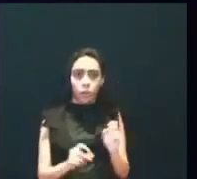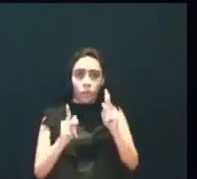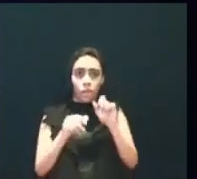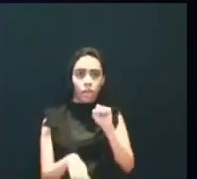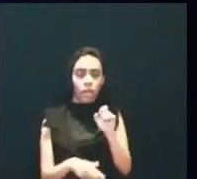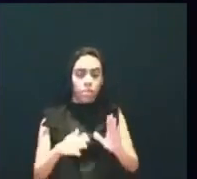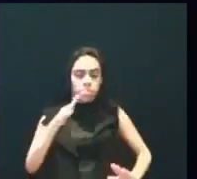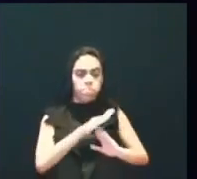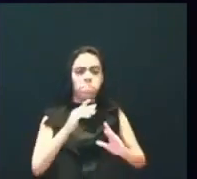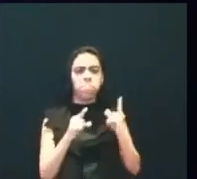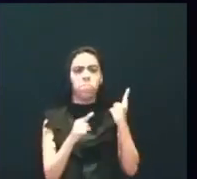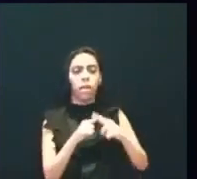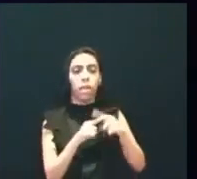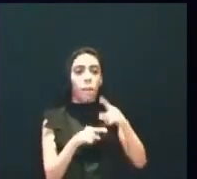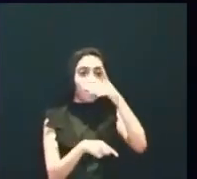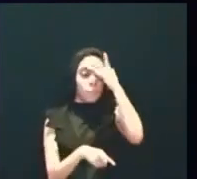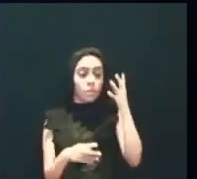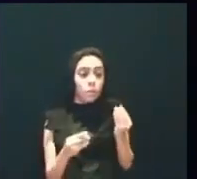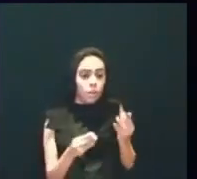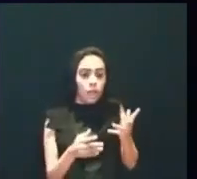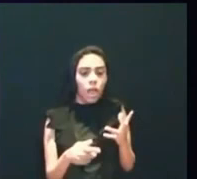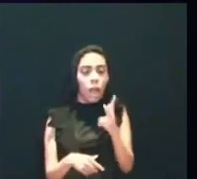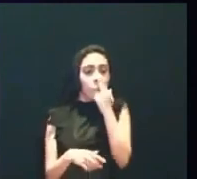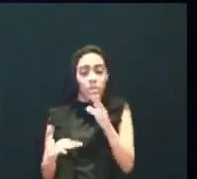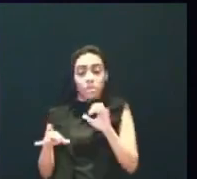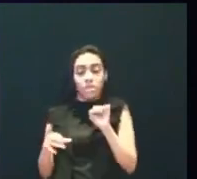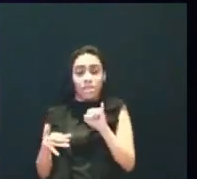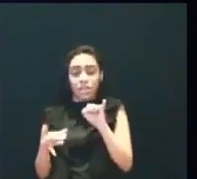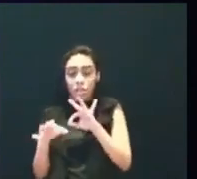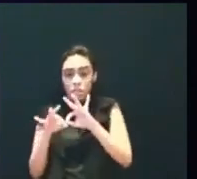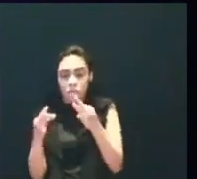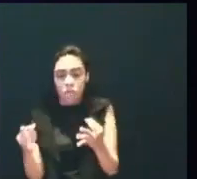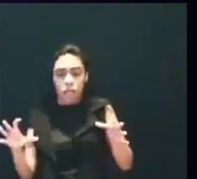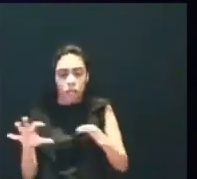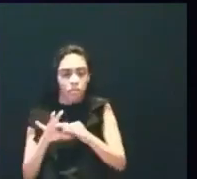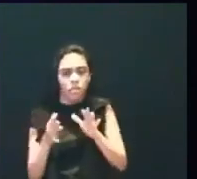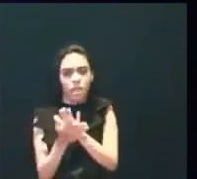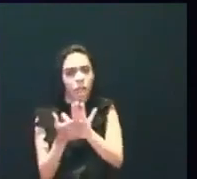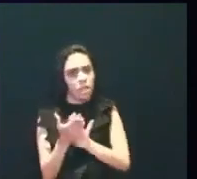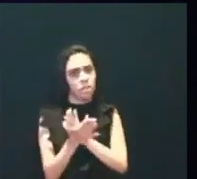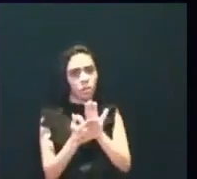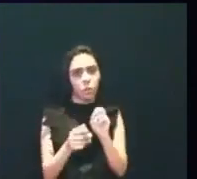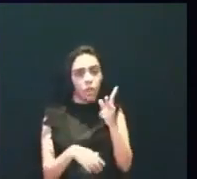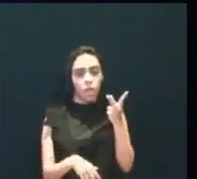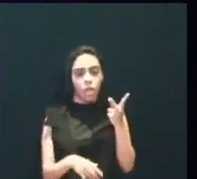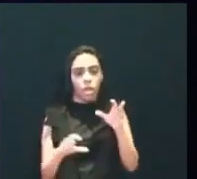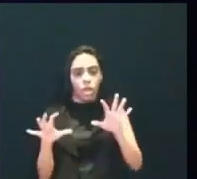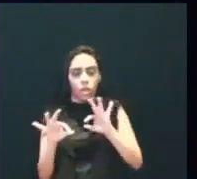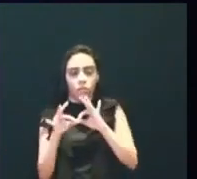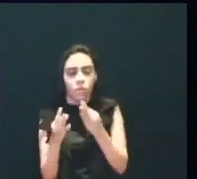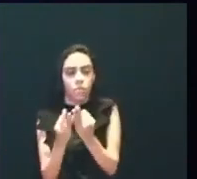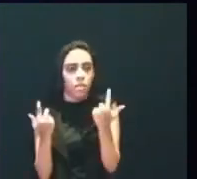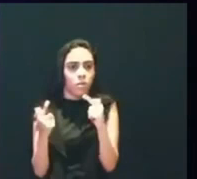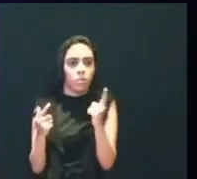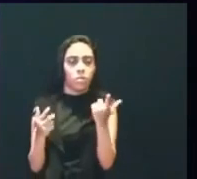essa limitação é para doadores não aparentados, para aqueles pacientes que vão fazer o transplante que não tem um doador na